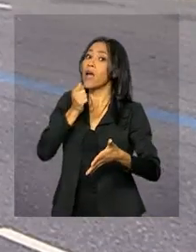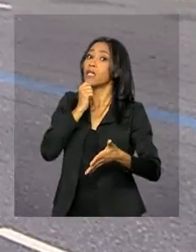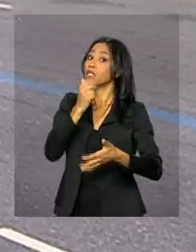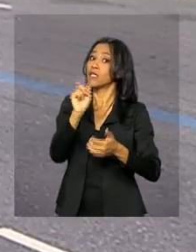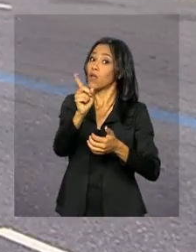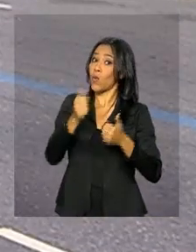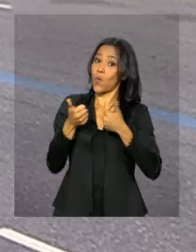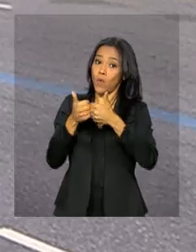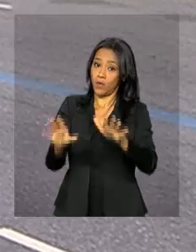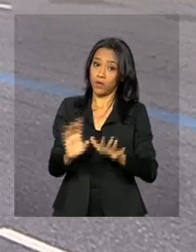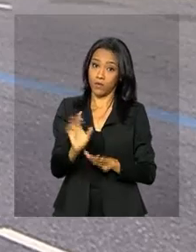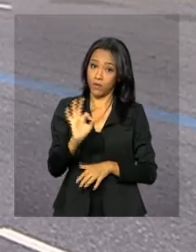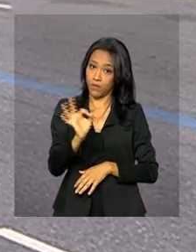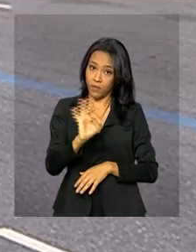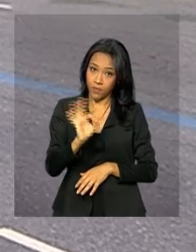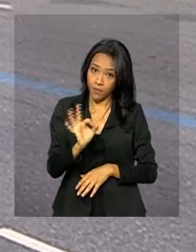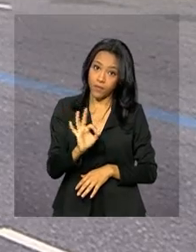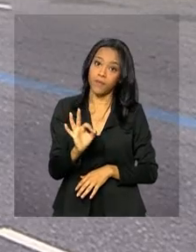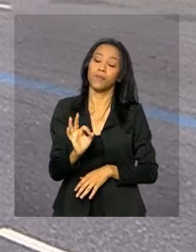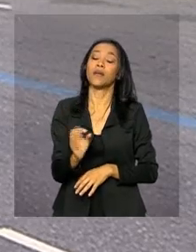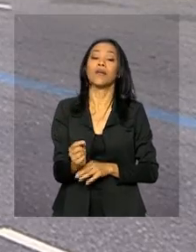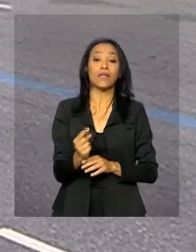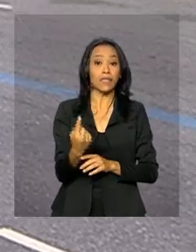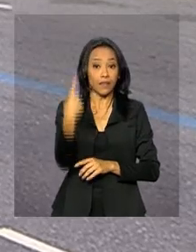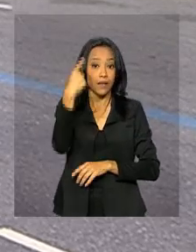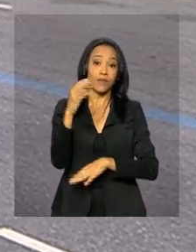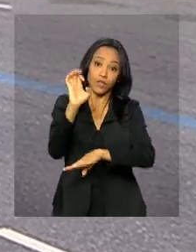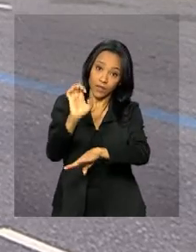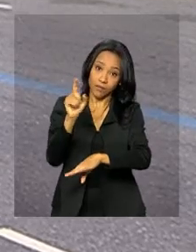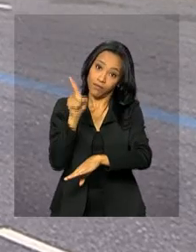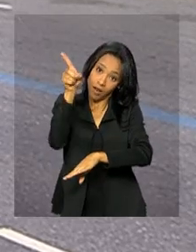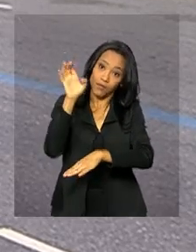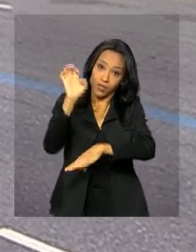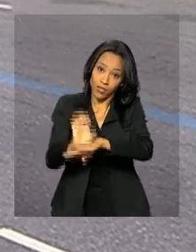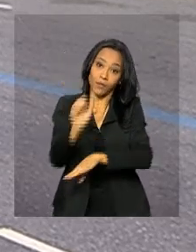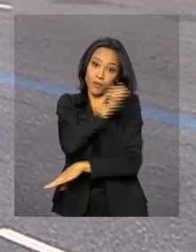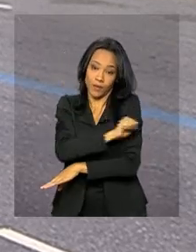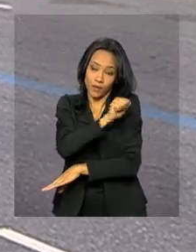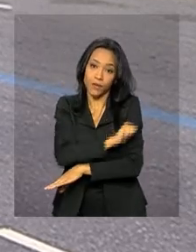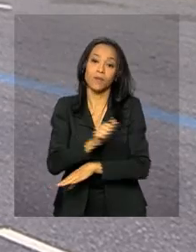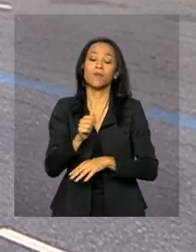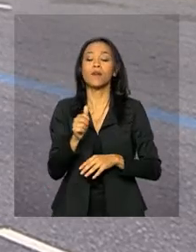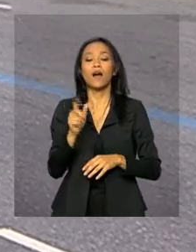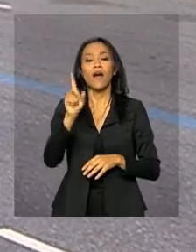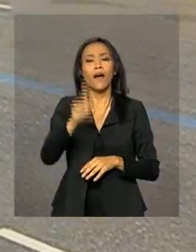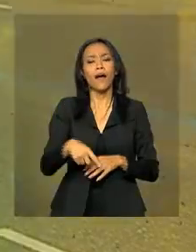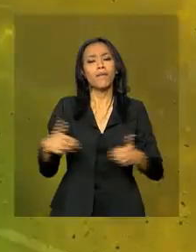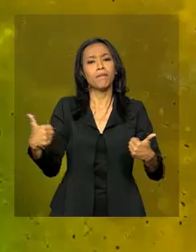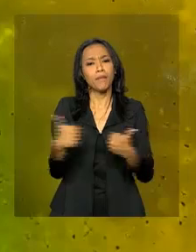percebendo, na Avenida Presidente Vargas. E é próximo ali, ó.